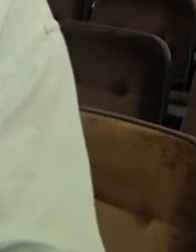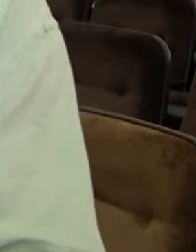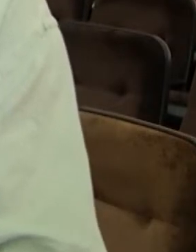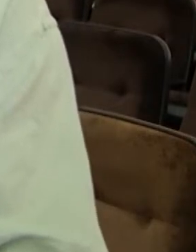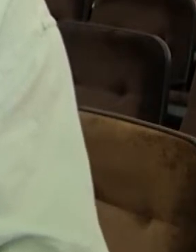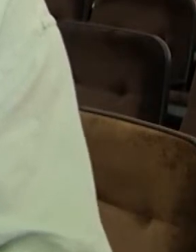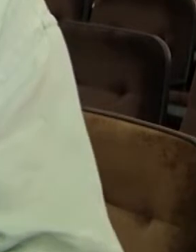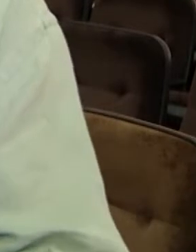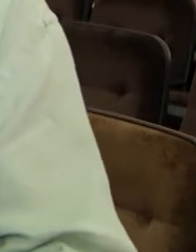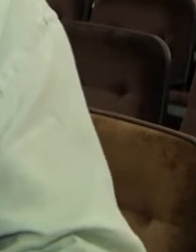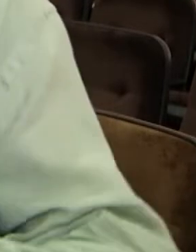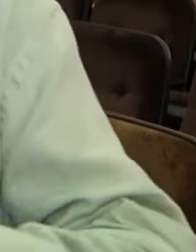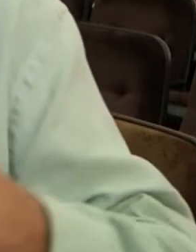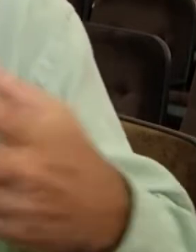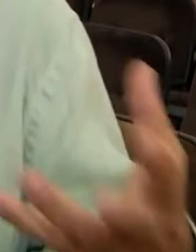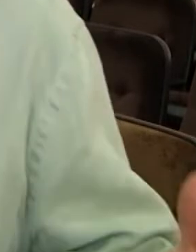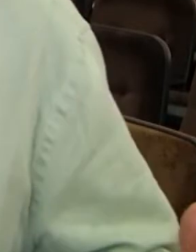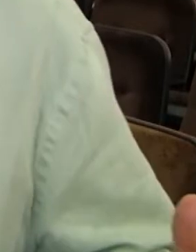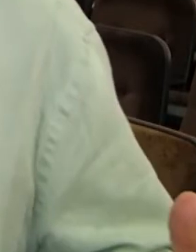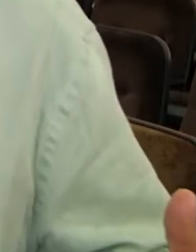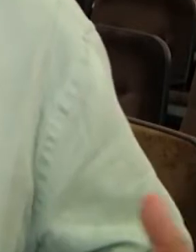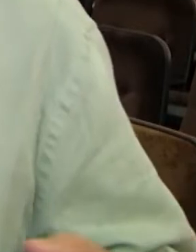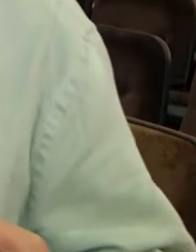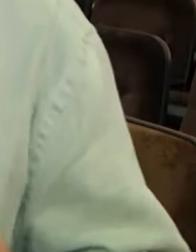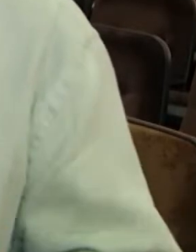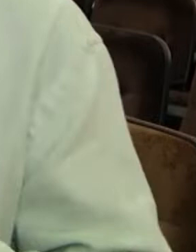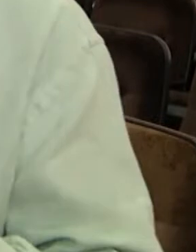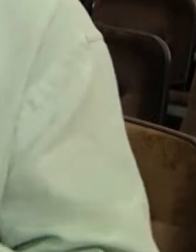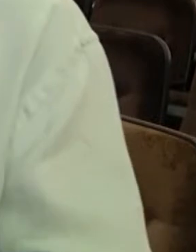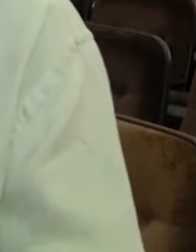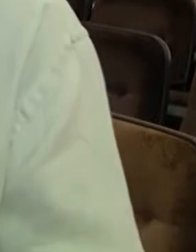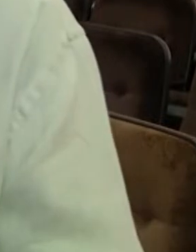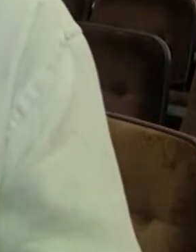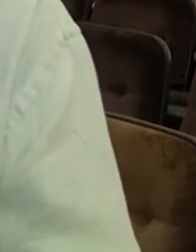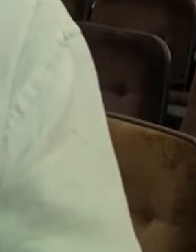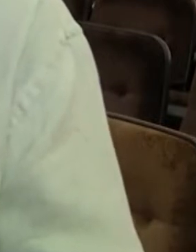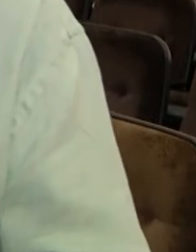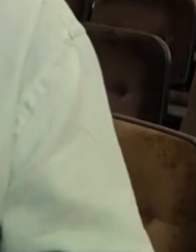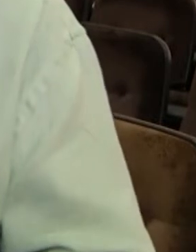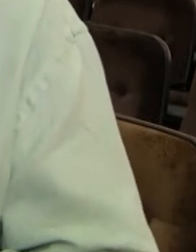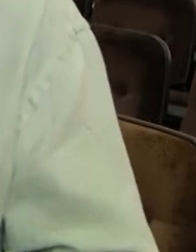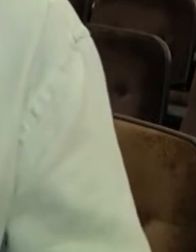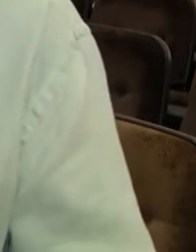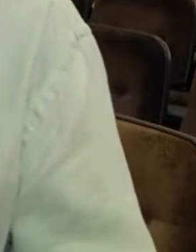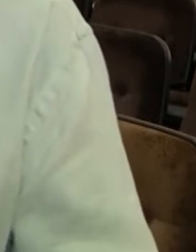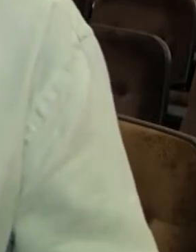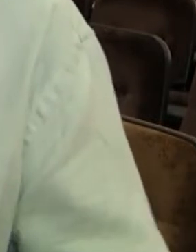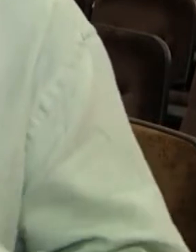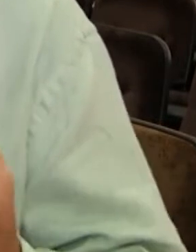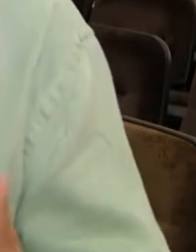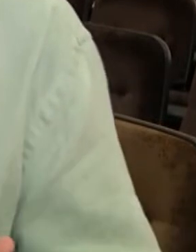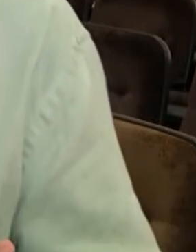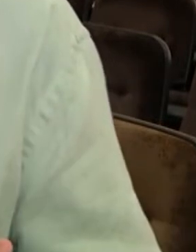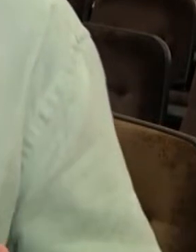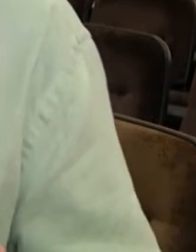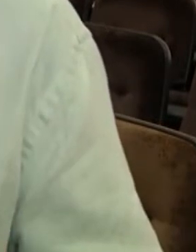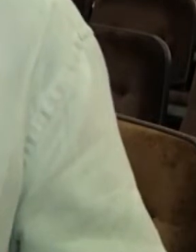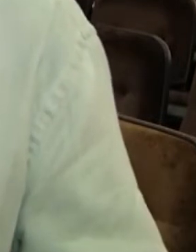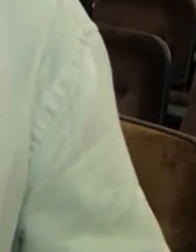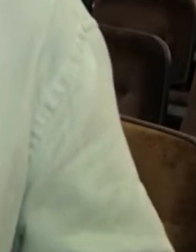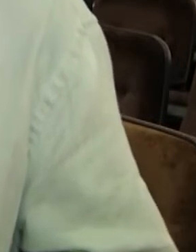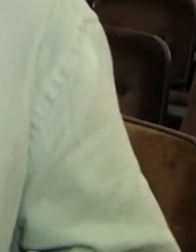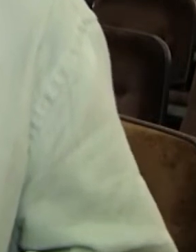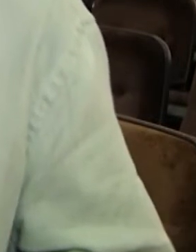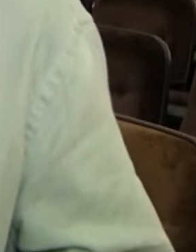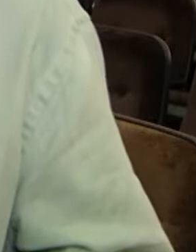aqui, né, são utilizadas no setor de serviço, ferramentas para o comércio, formação de capital humano, educação. Então,